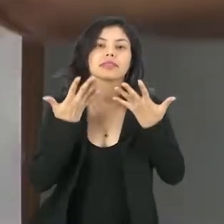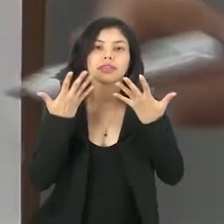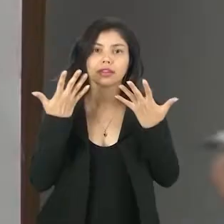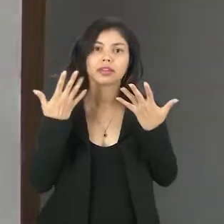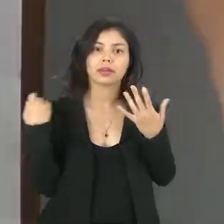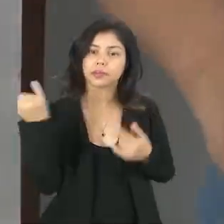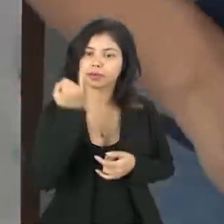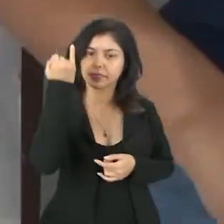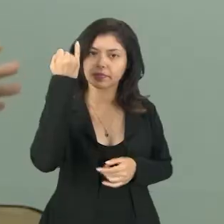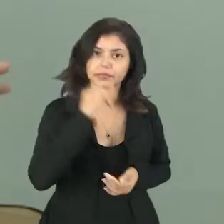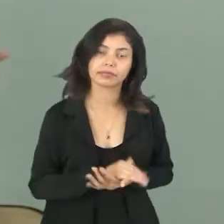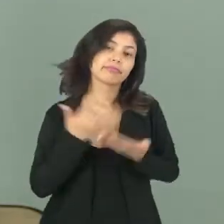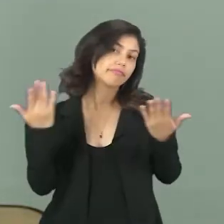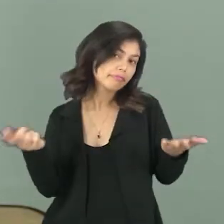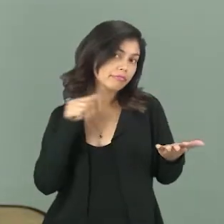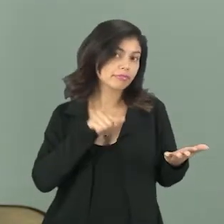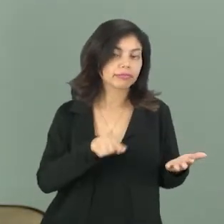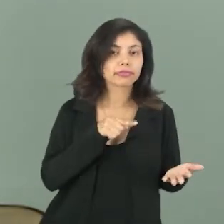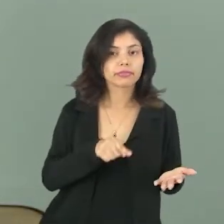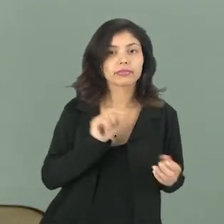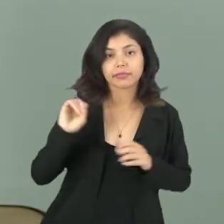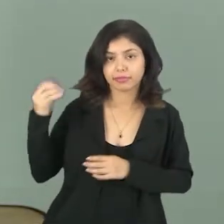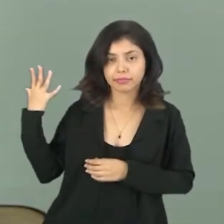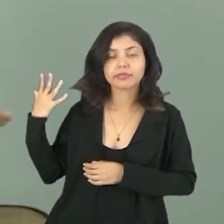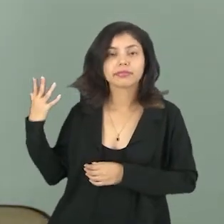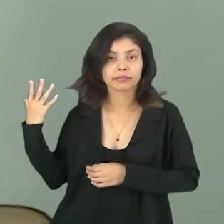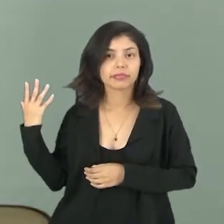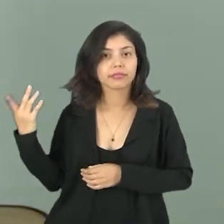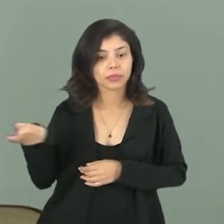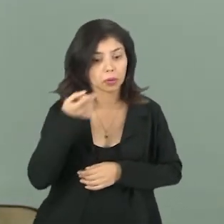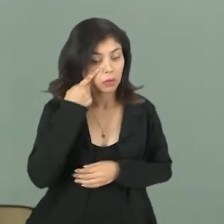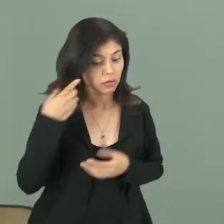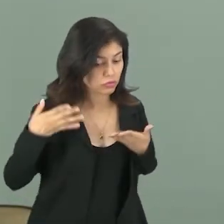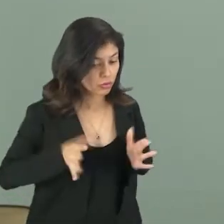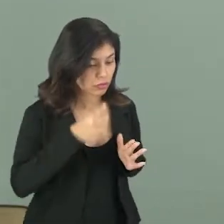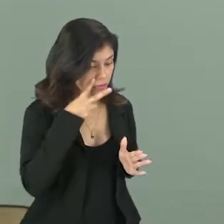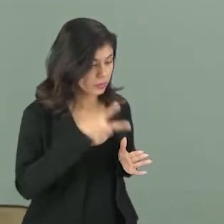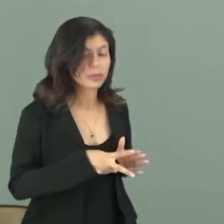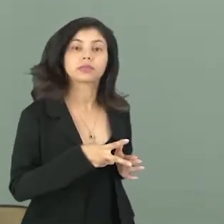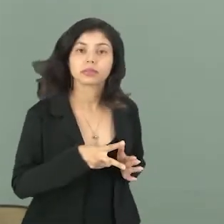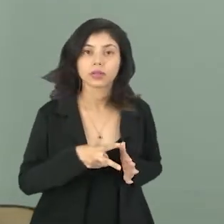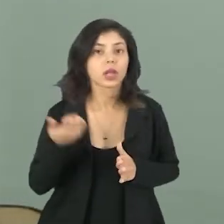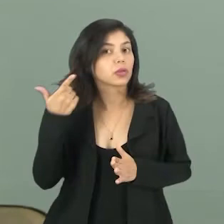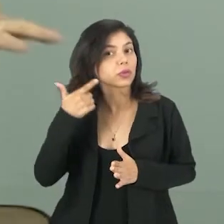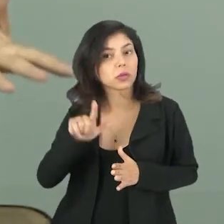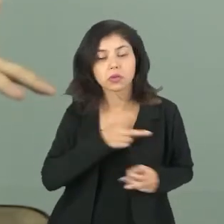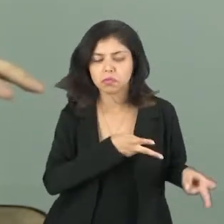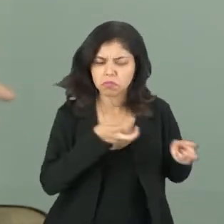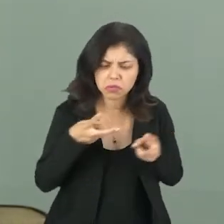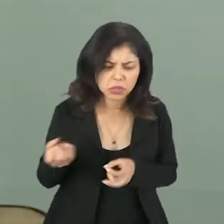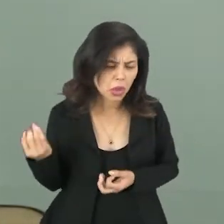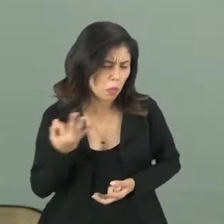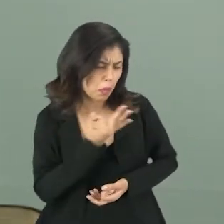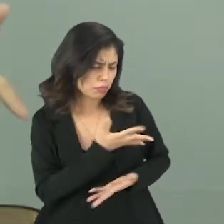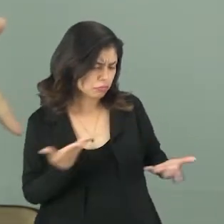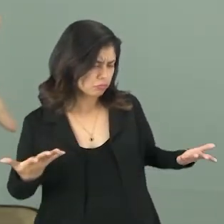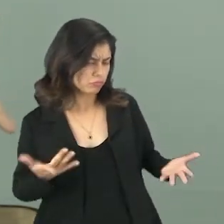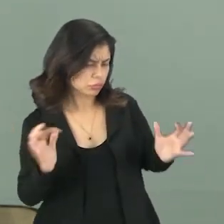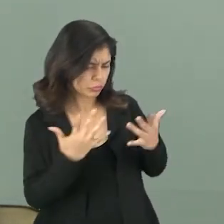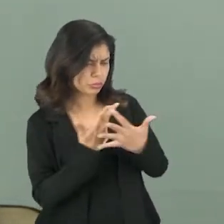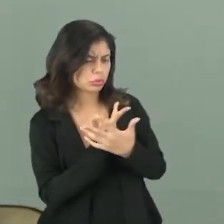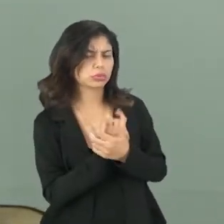uma graça especial e foi isso então o que aconteceu quando a água chega no ninho ela não consegue ver essa formosura